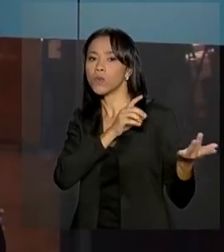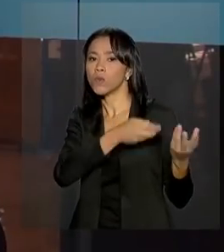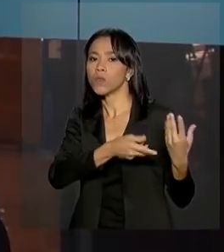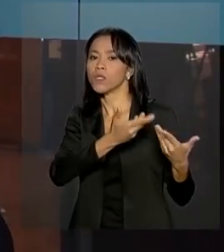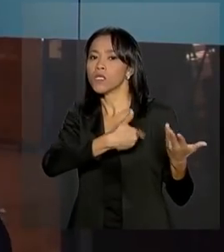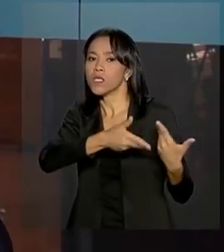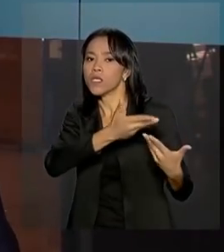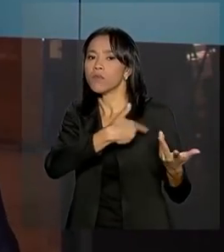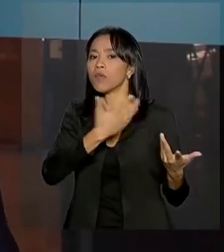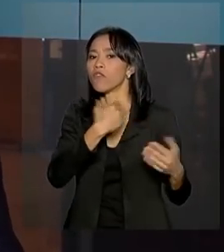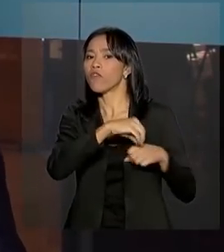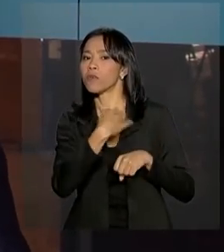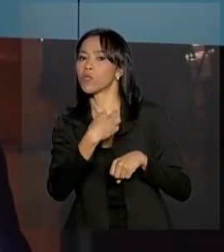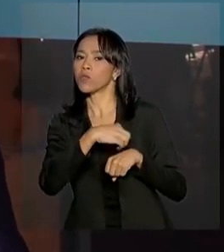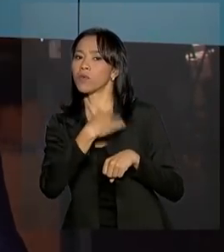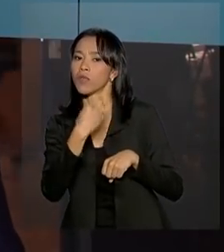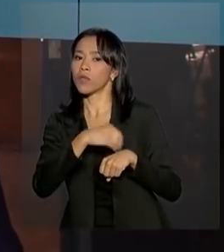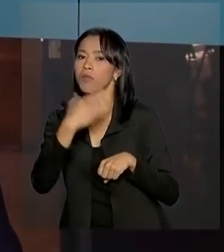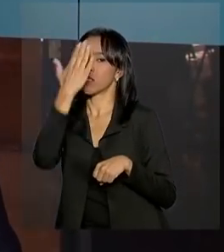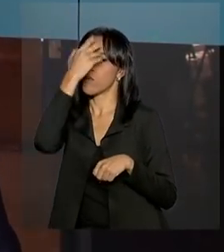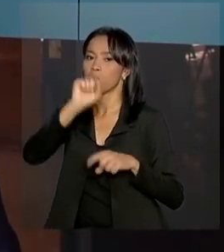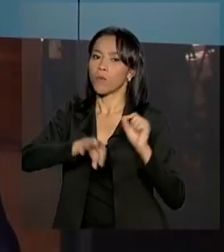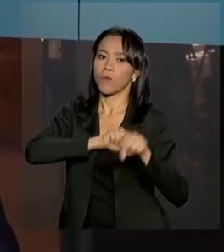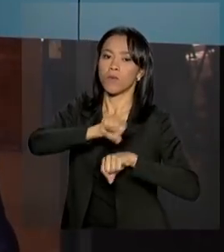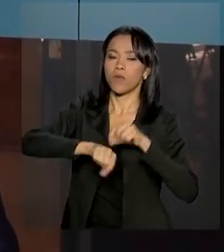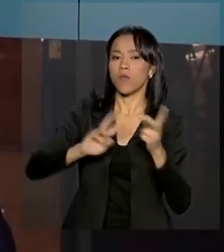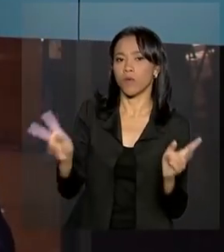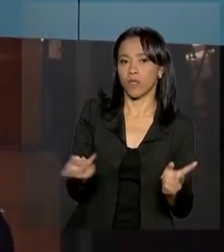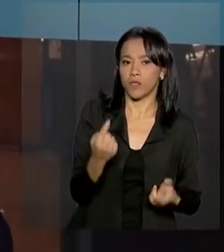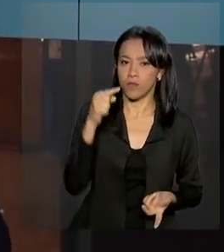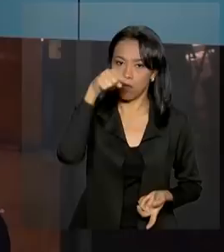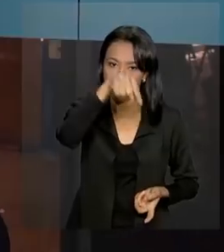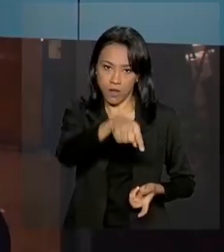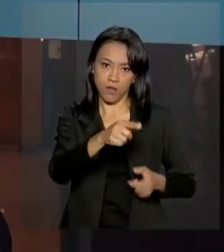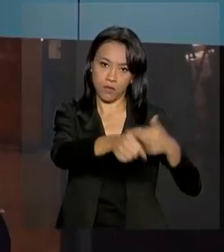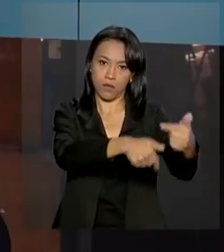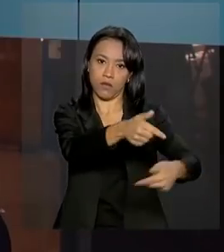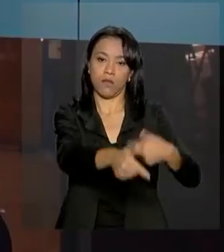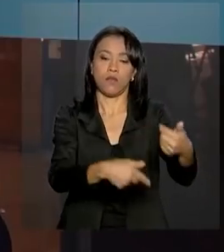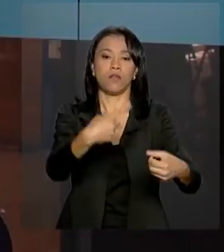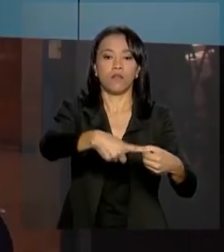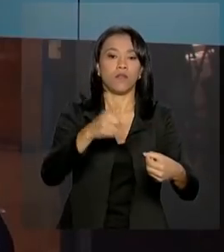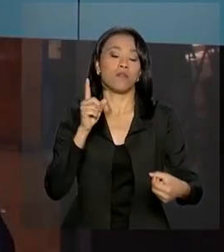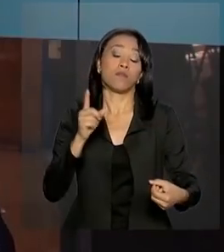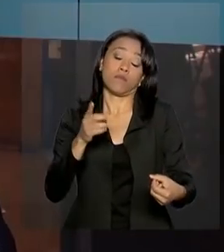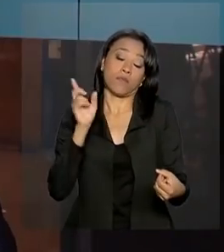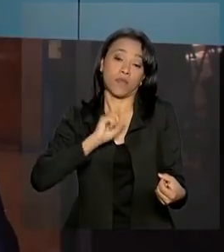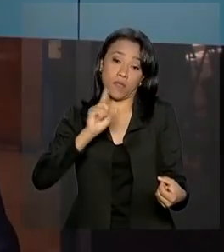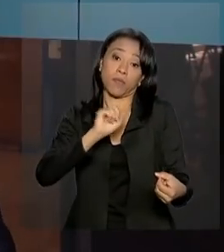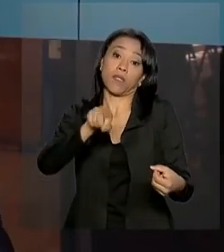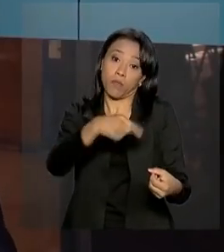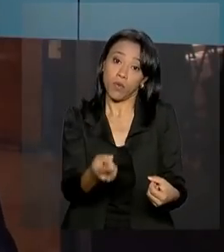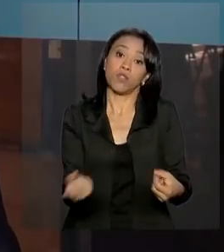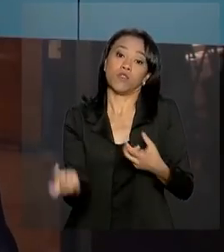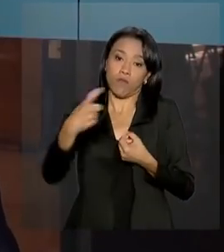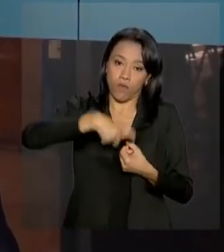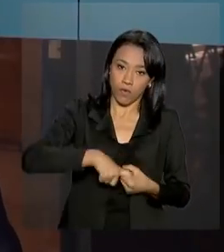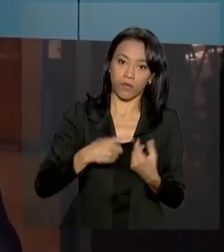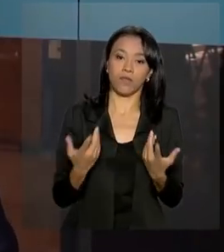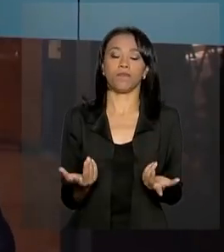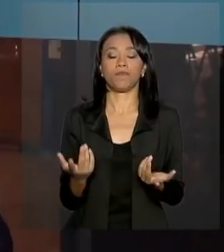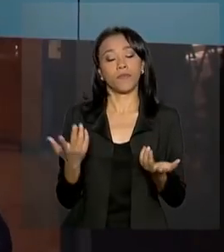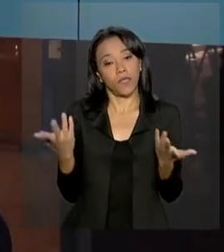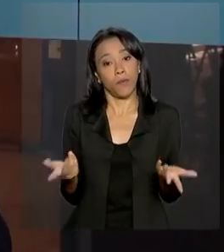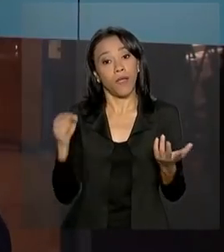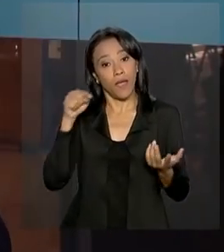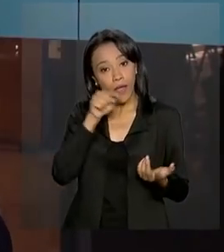do Planalto e deve seguir nesse trabalho assim que voltar à presidência da República. Por enquanto, esse é um